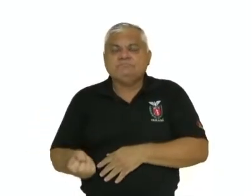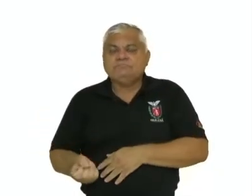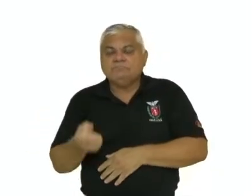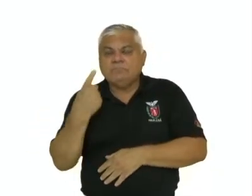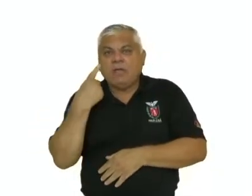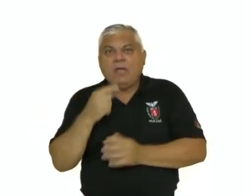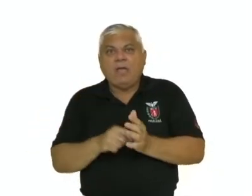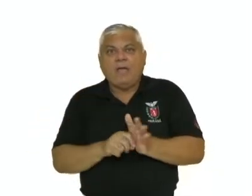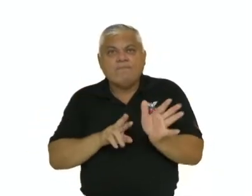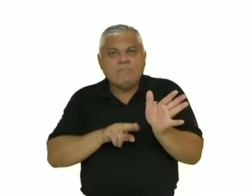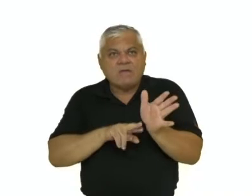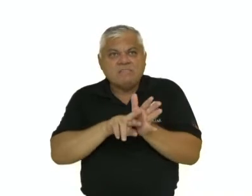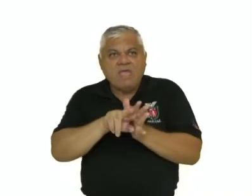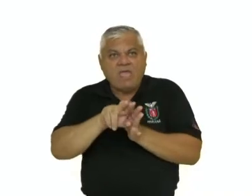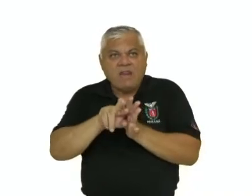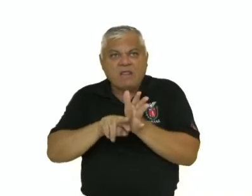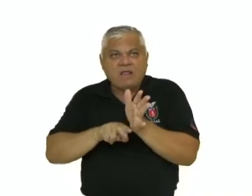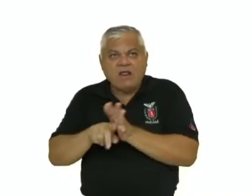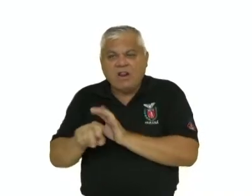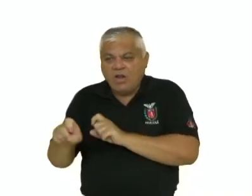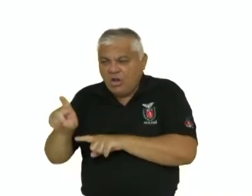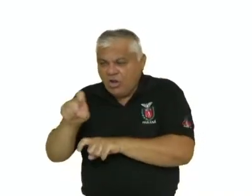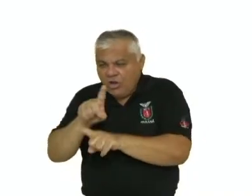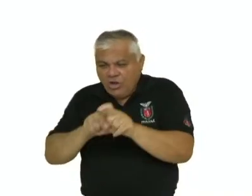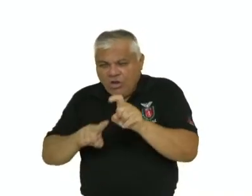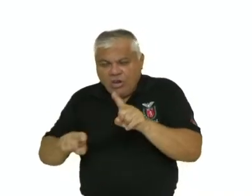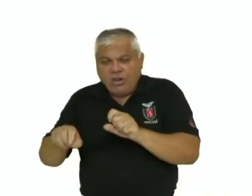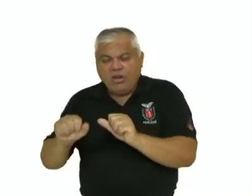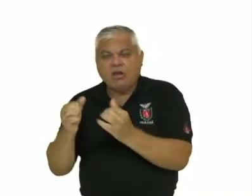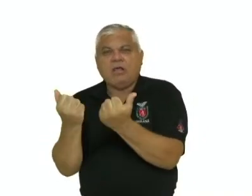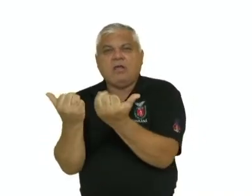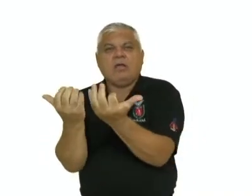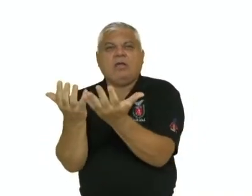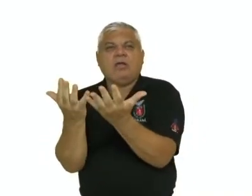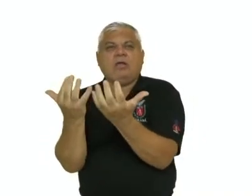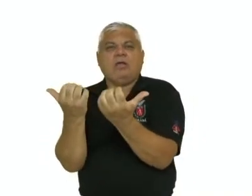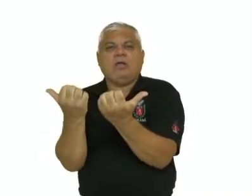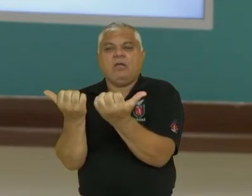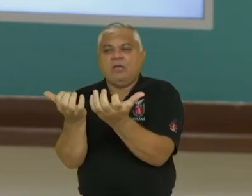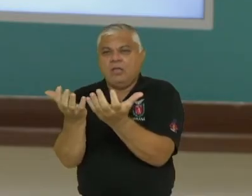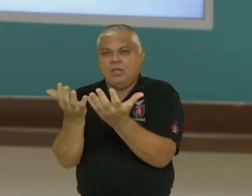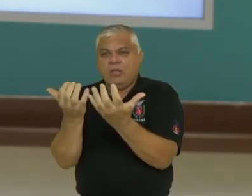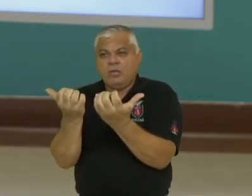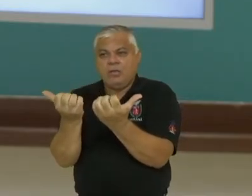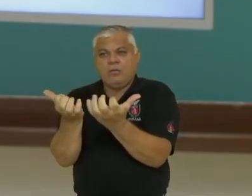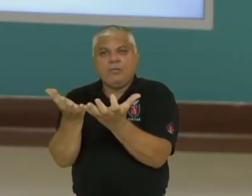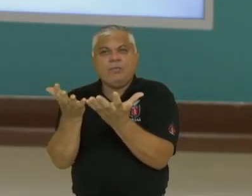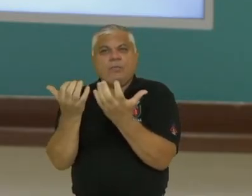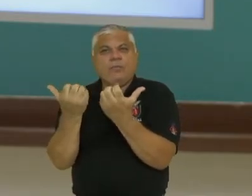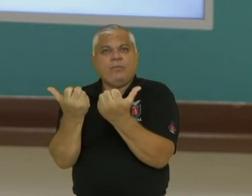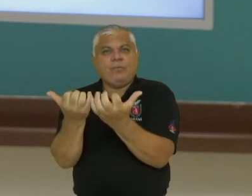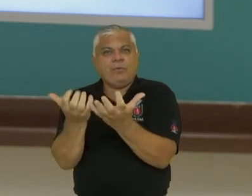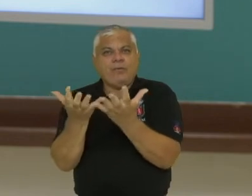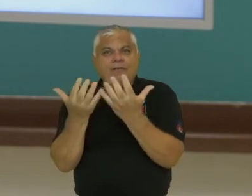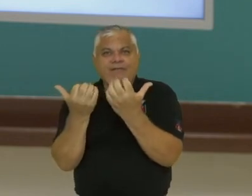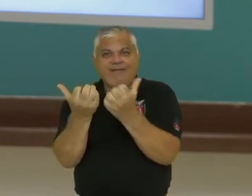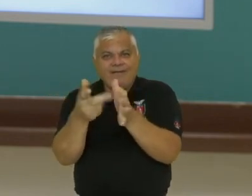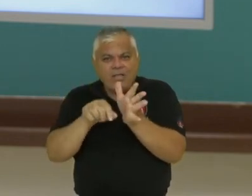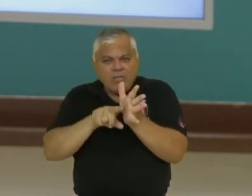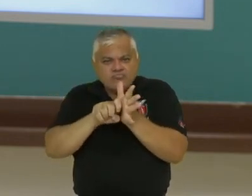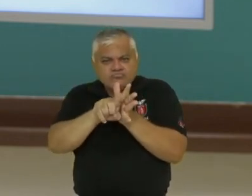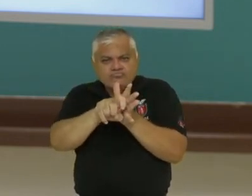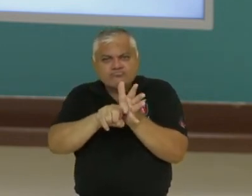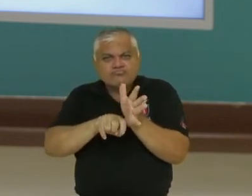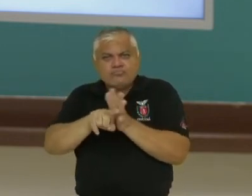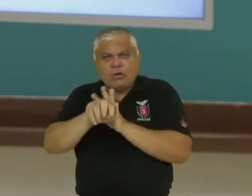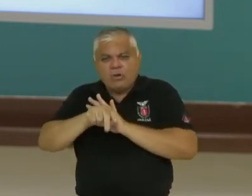tais como bactérias, algas e micro-organismos. Não eram bactérias, não eram algas e não eram